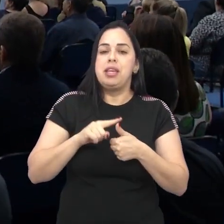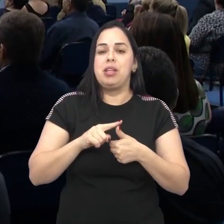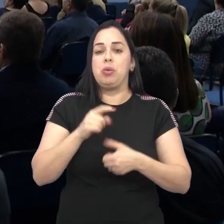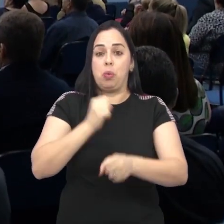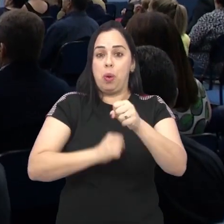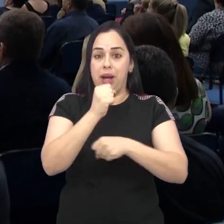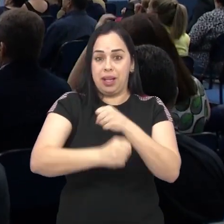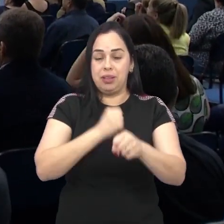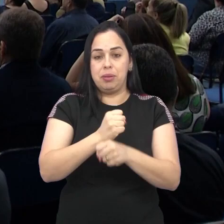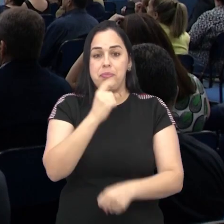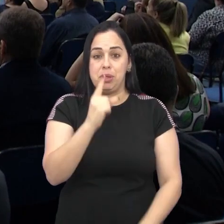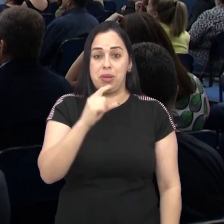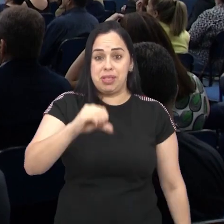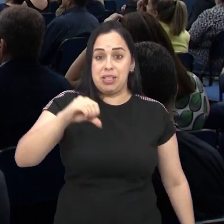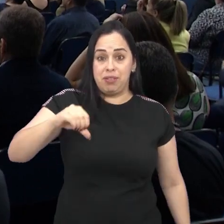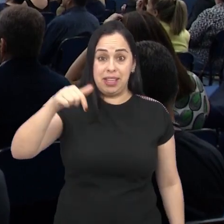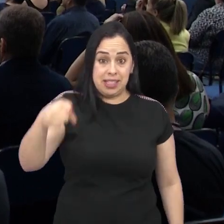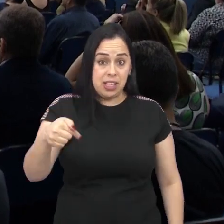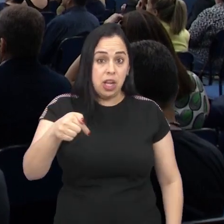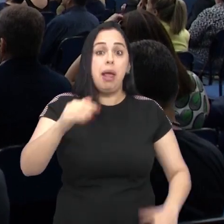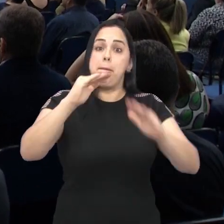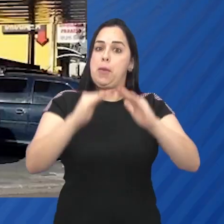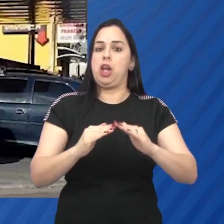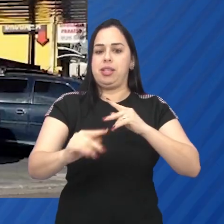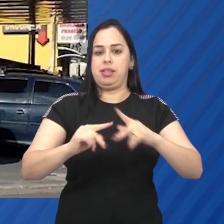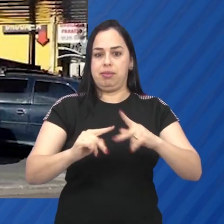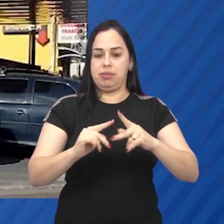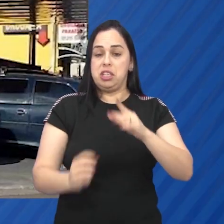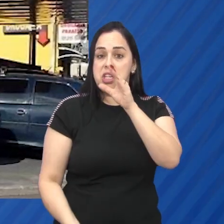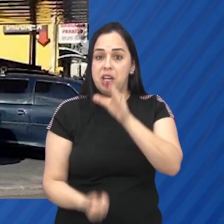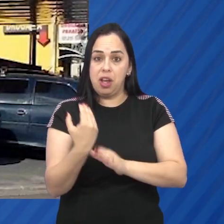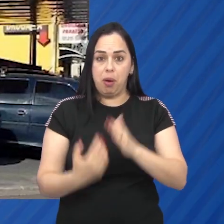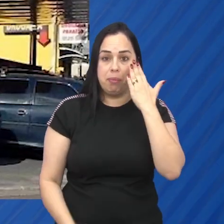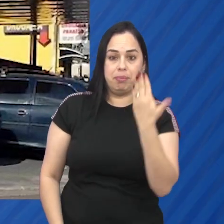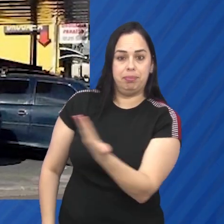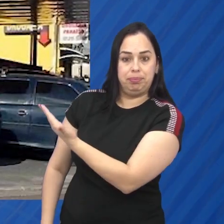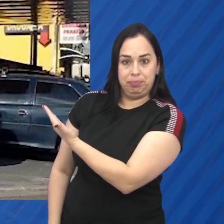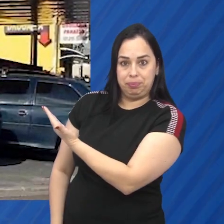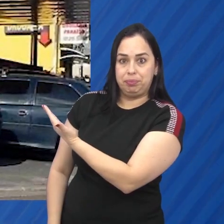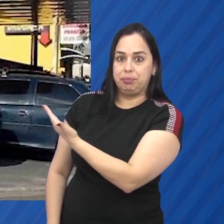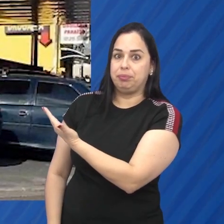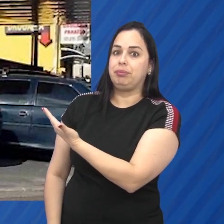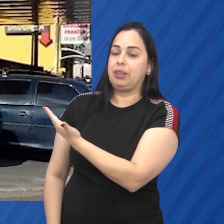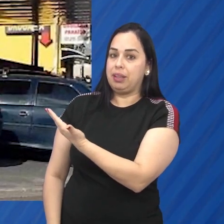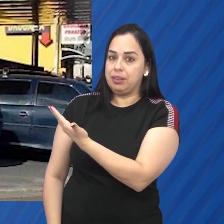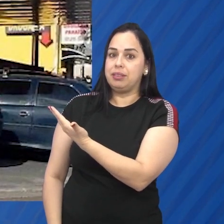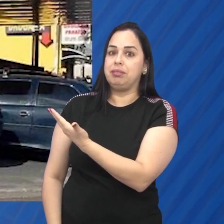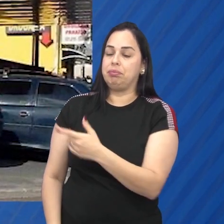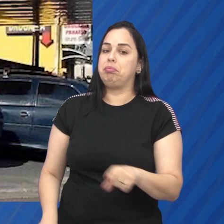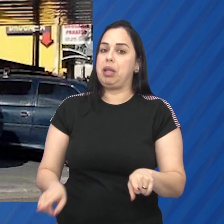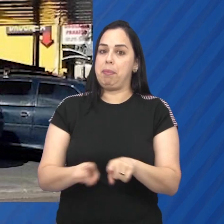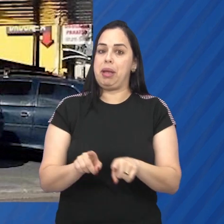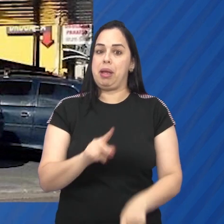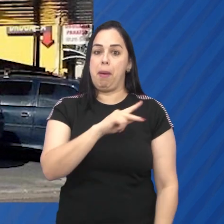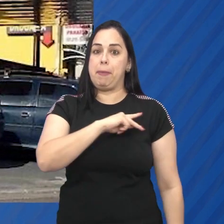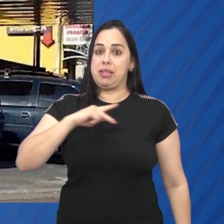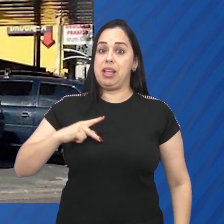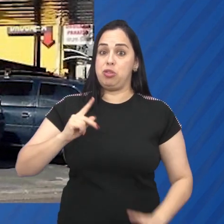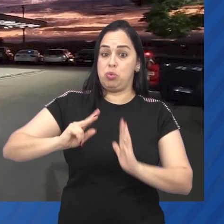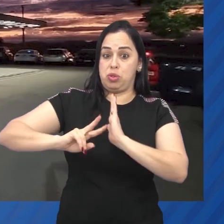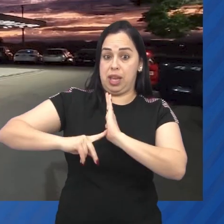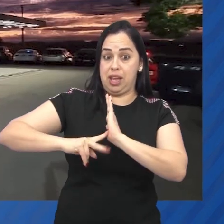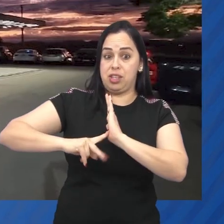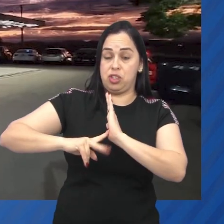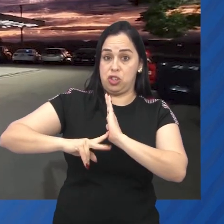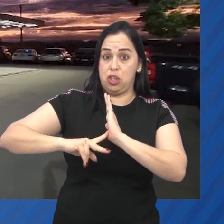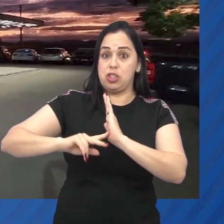1997 vive em São José dos Campos, onde montou uma padaria e é atualmente o presidente do Sindicato